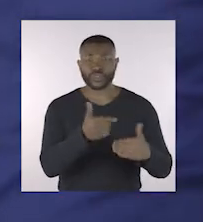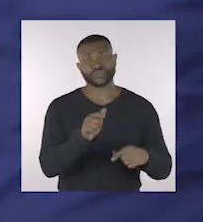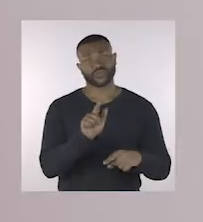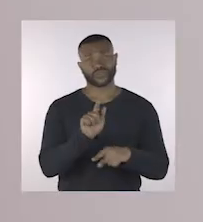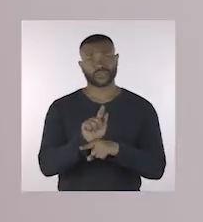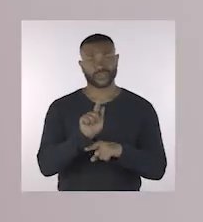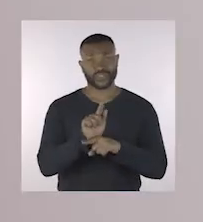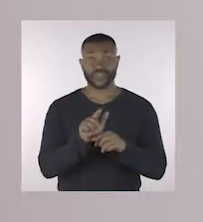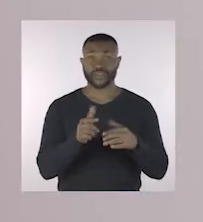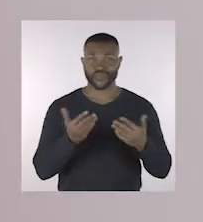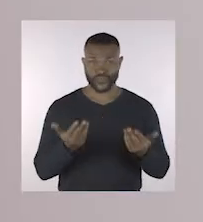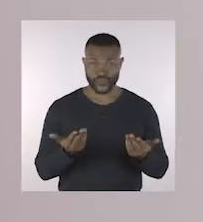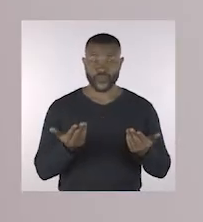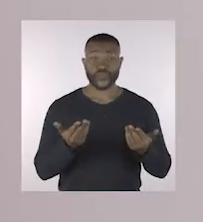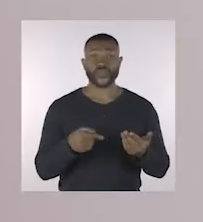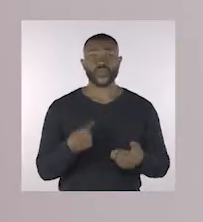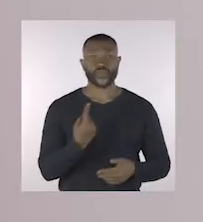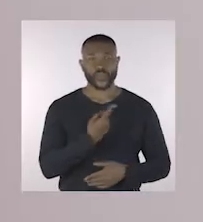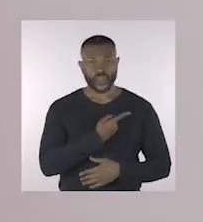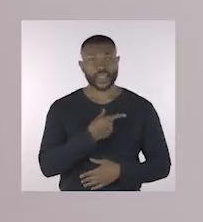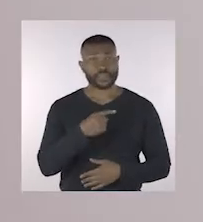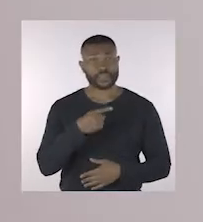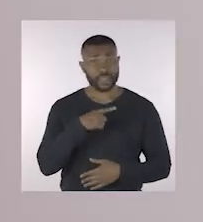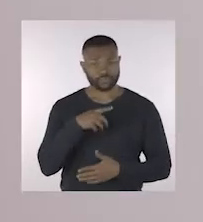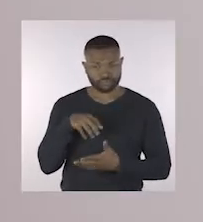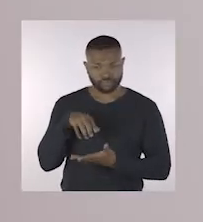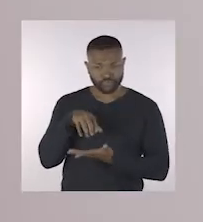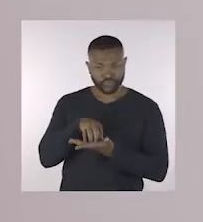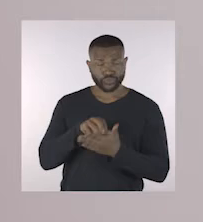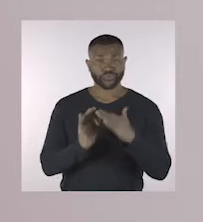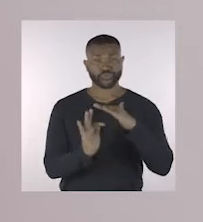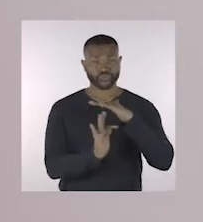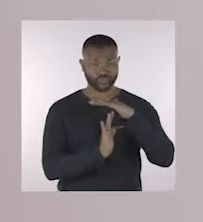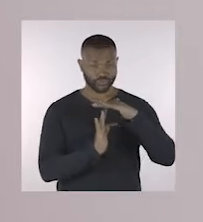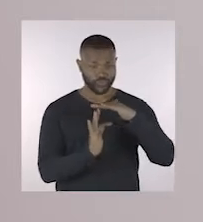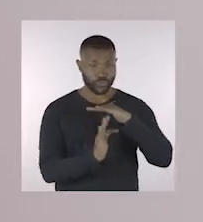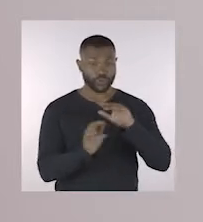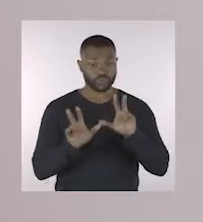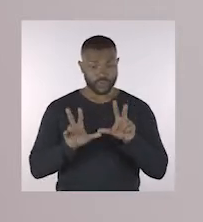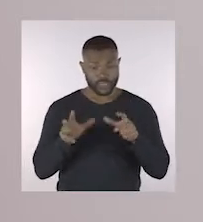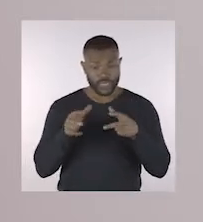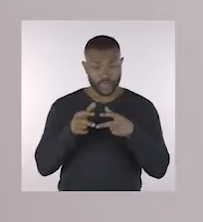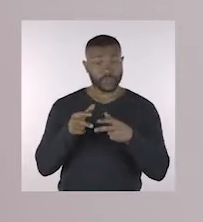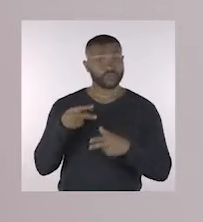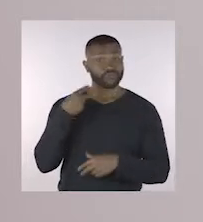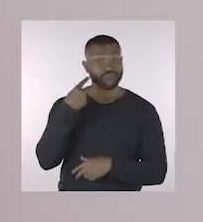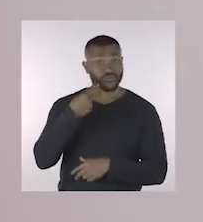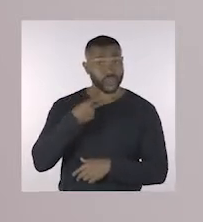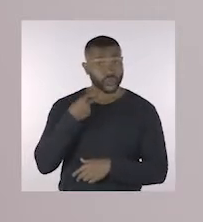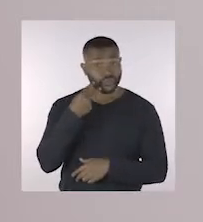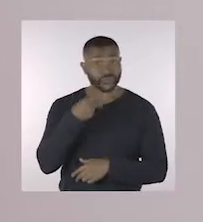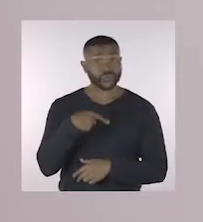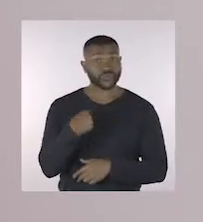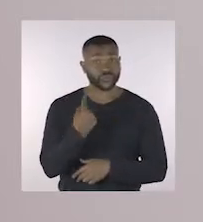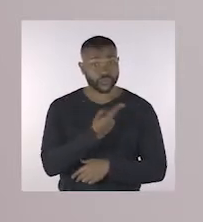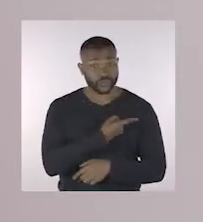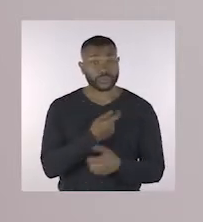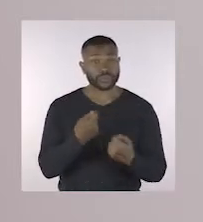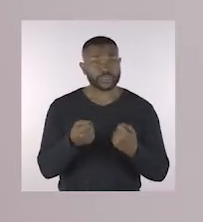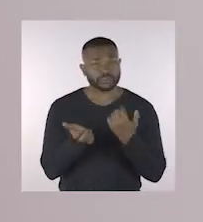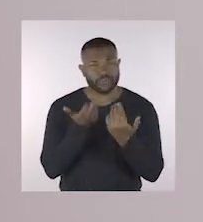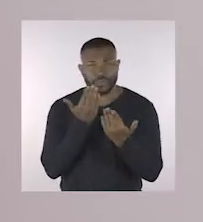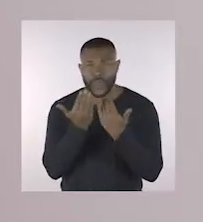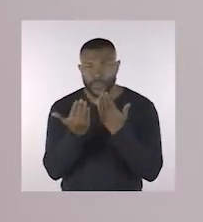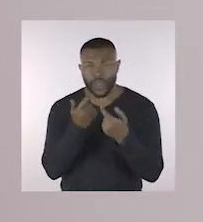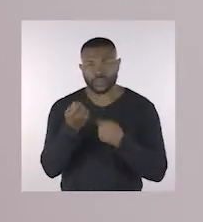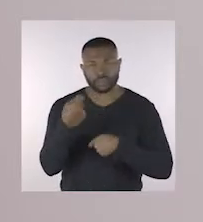à frente uma gestão né Não só nós temos as e informal que a Câmara dos Vereadores que a